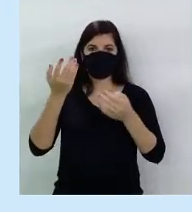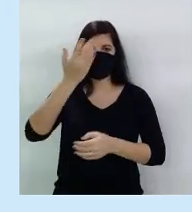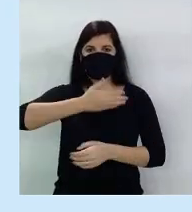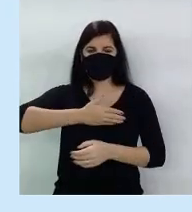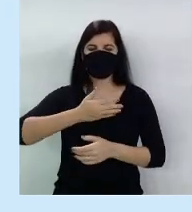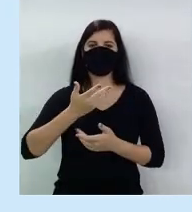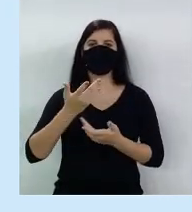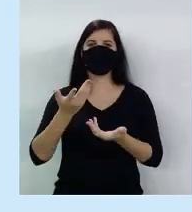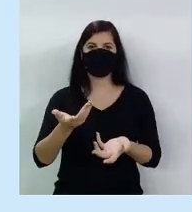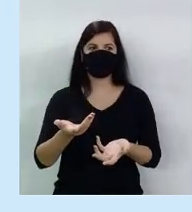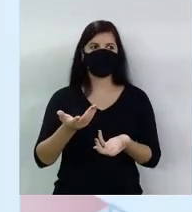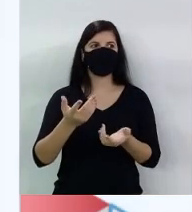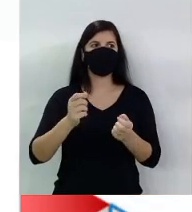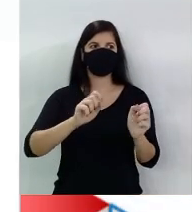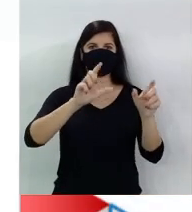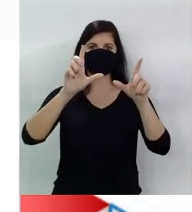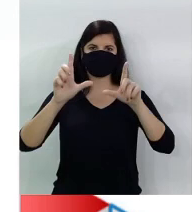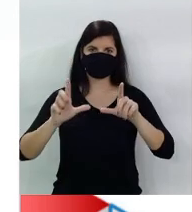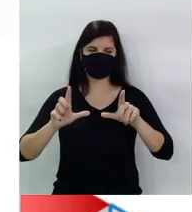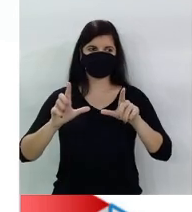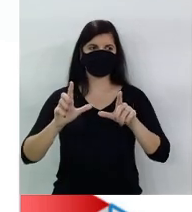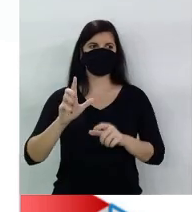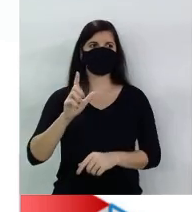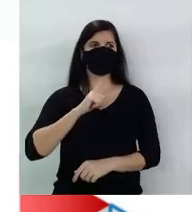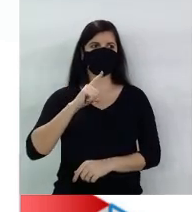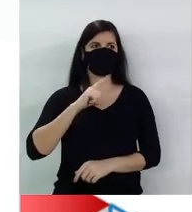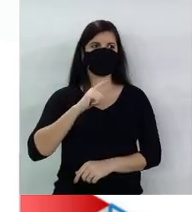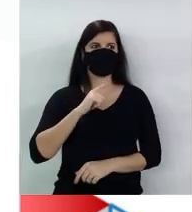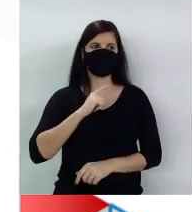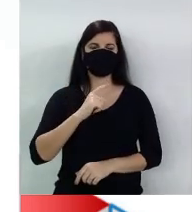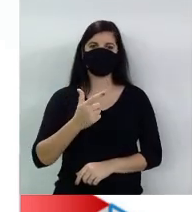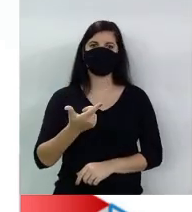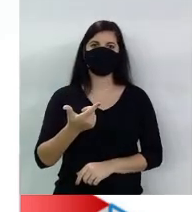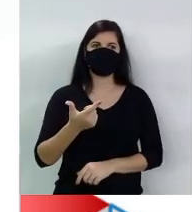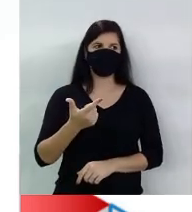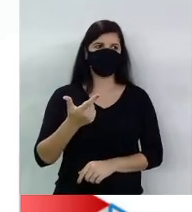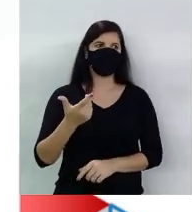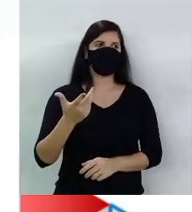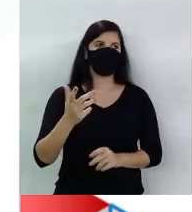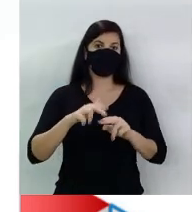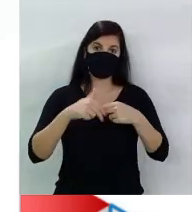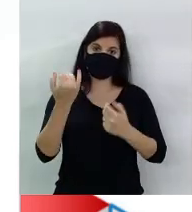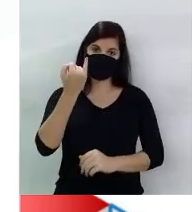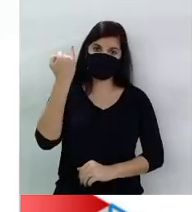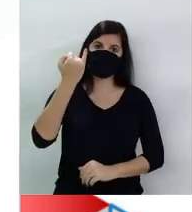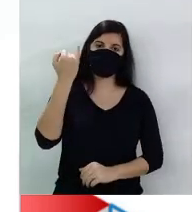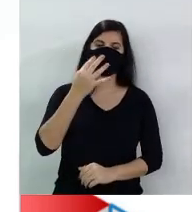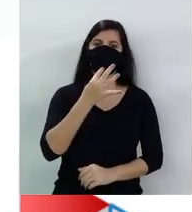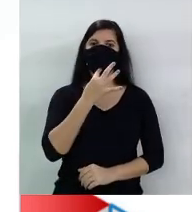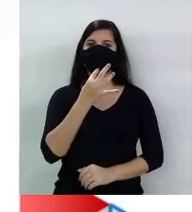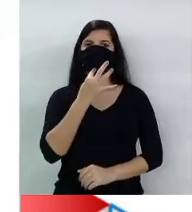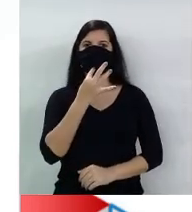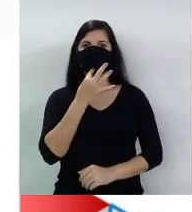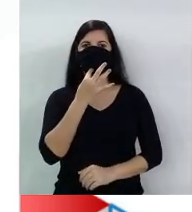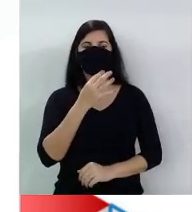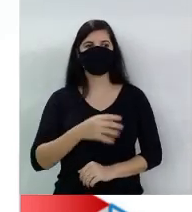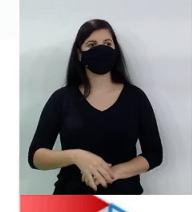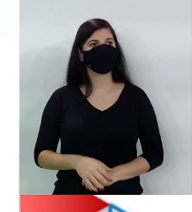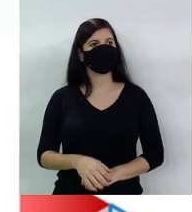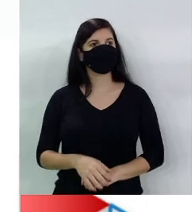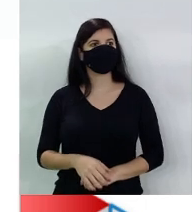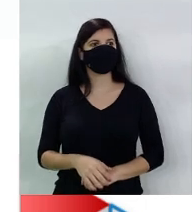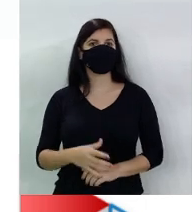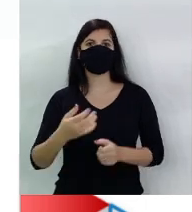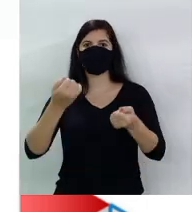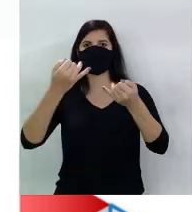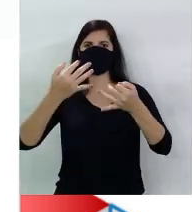mais uma vez na tela, certo? Nós temos essa cifra e é importante conhecer. Vejam só aqui, quando